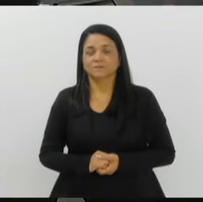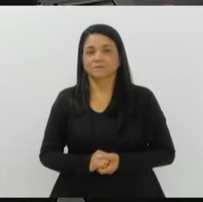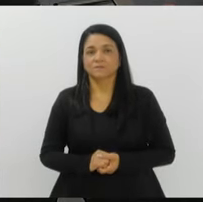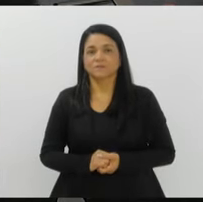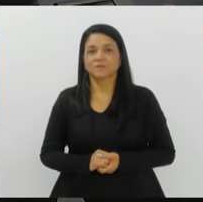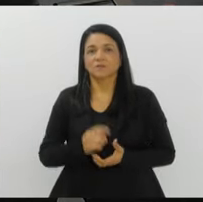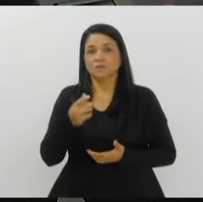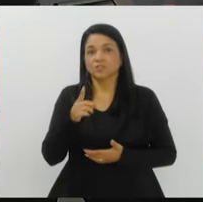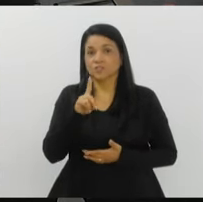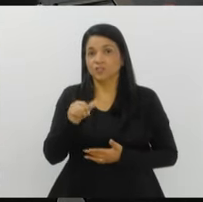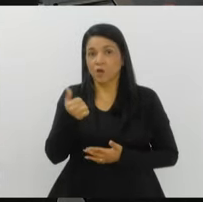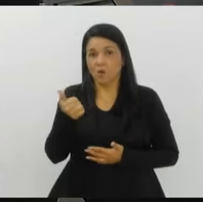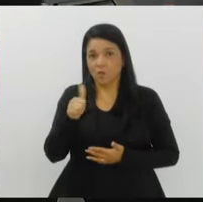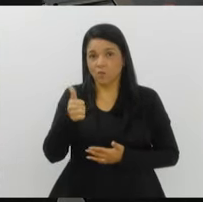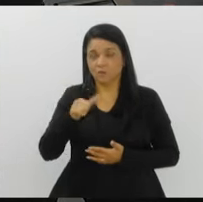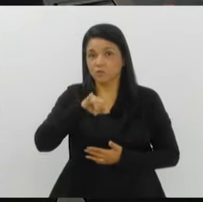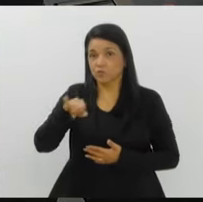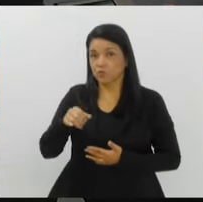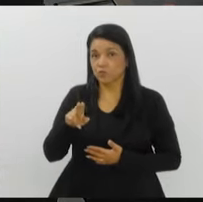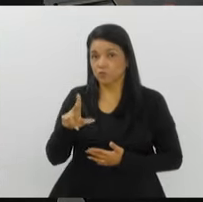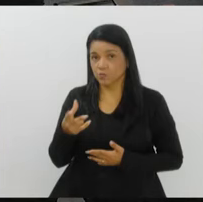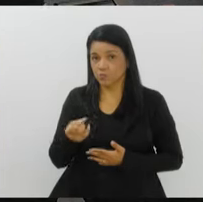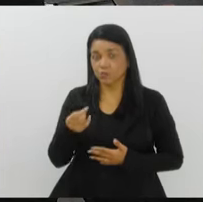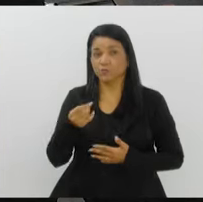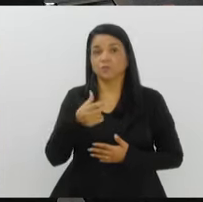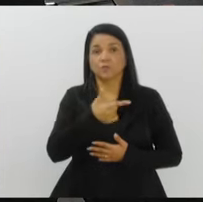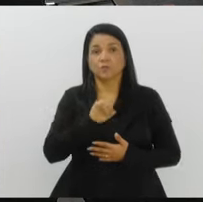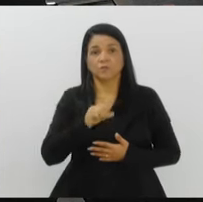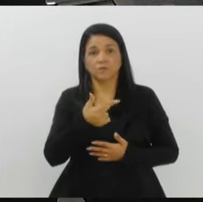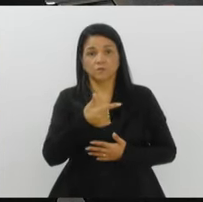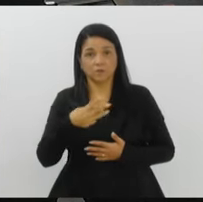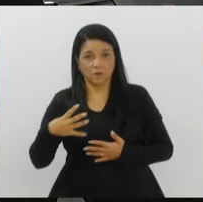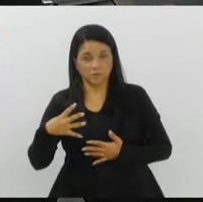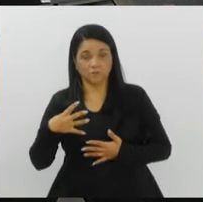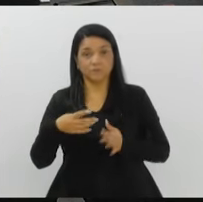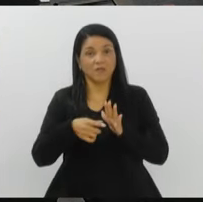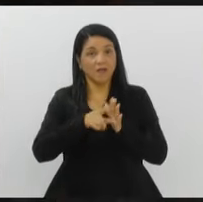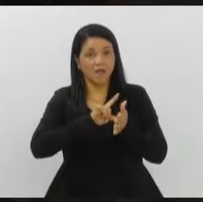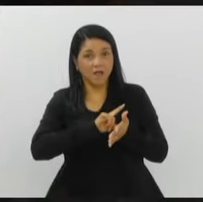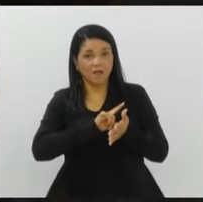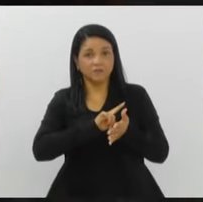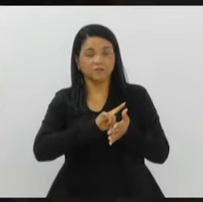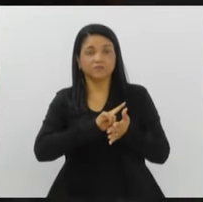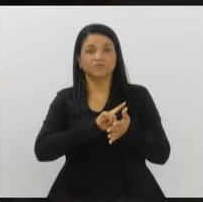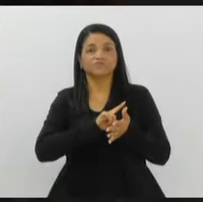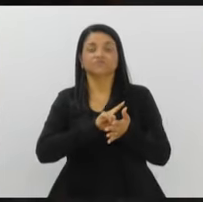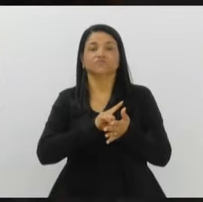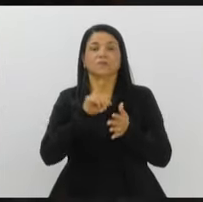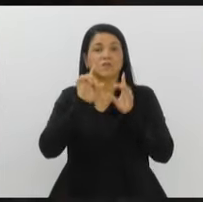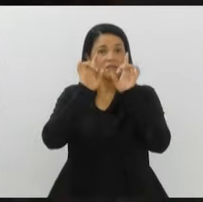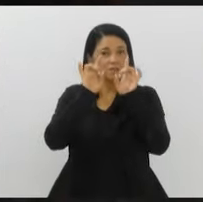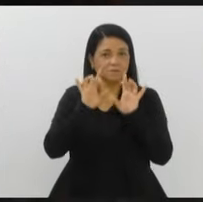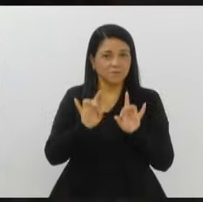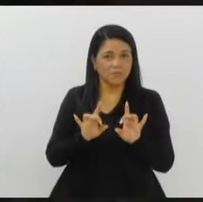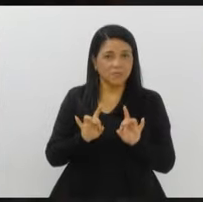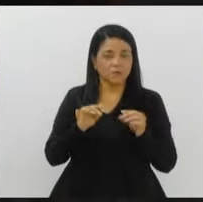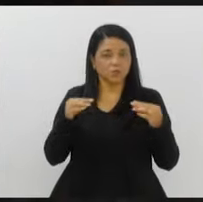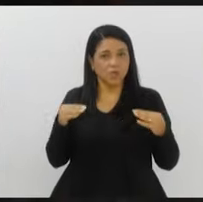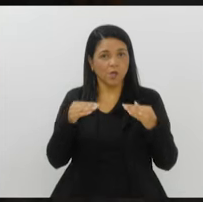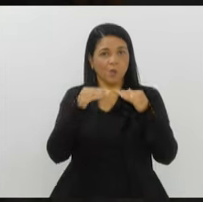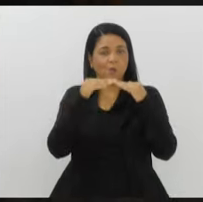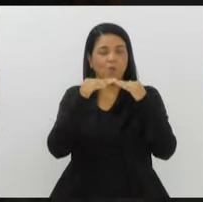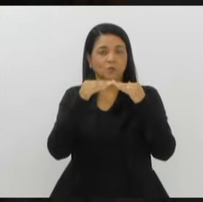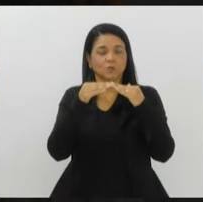Do dia 11 de junho de 2024. Antes, porém, sujeita à disposição especial de acordo com o